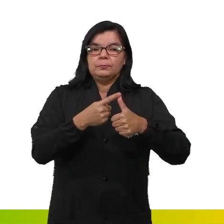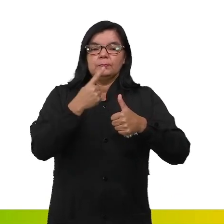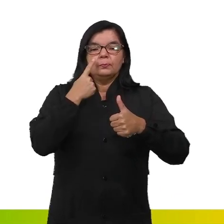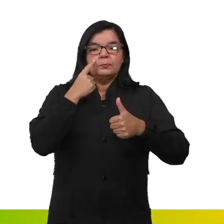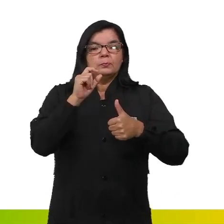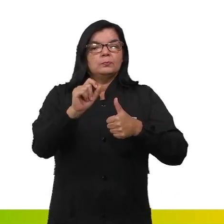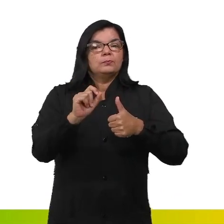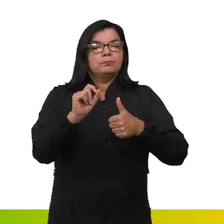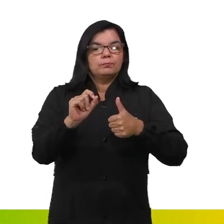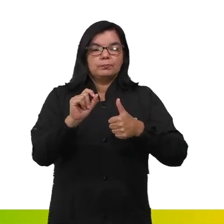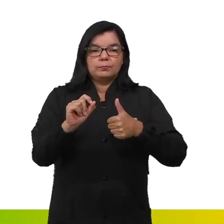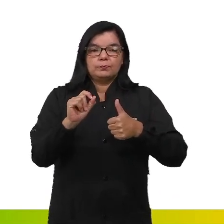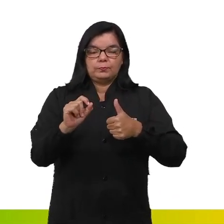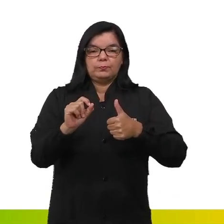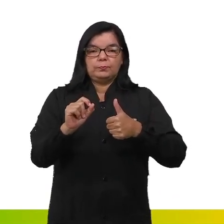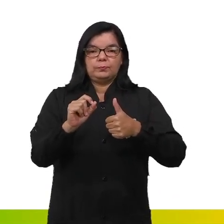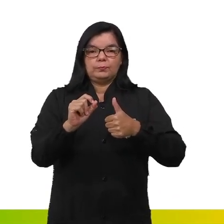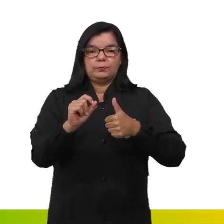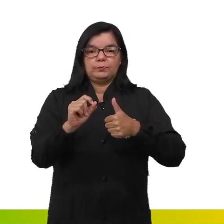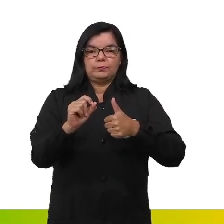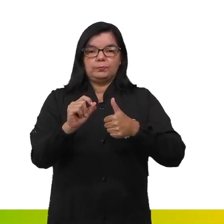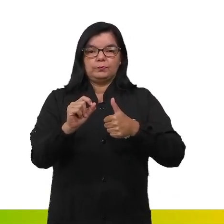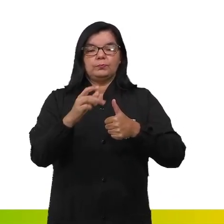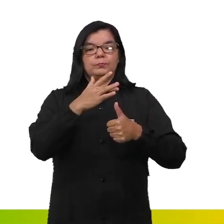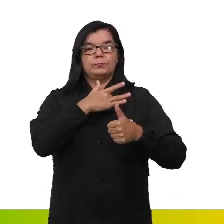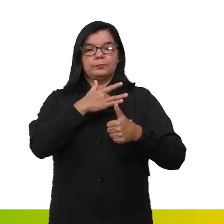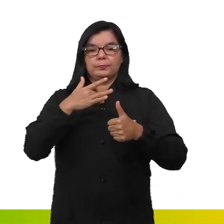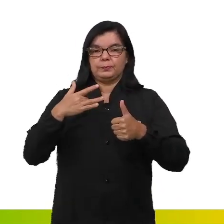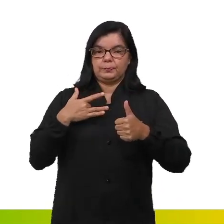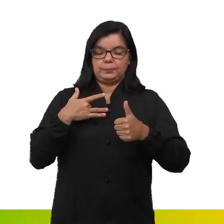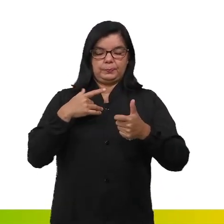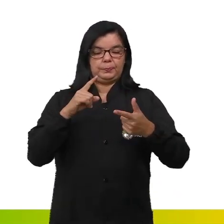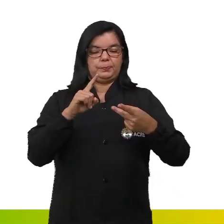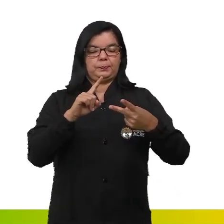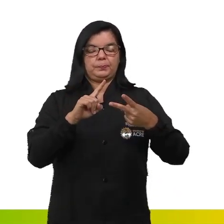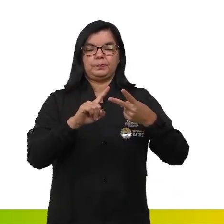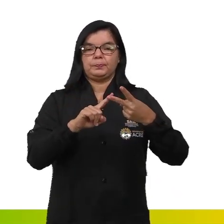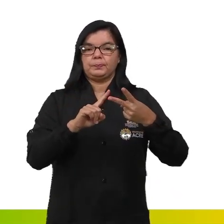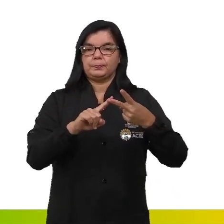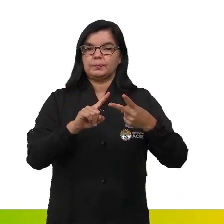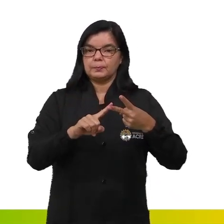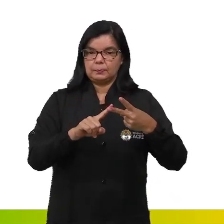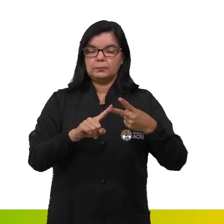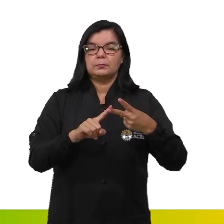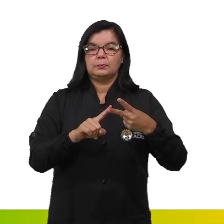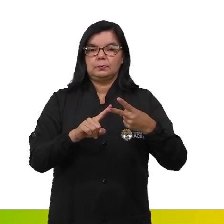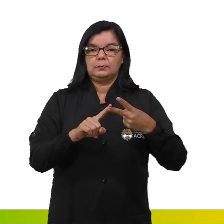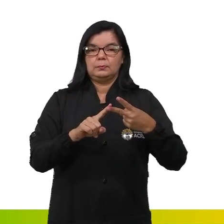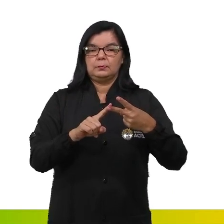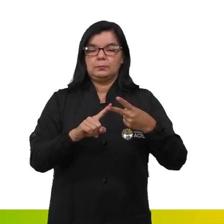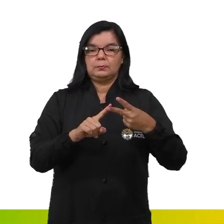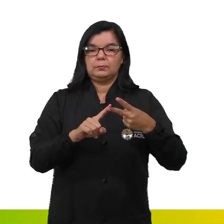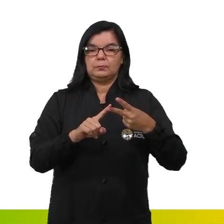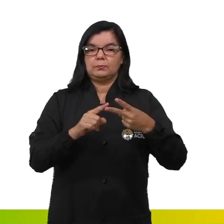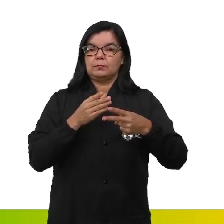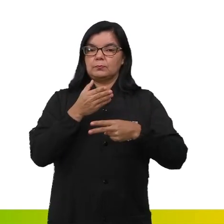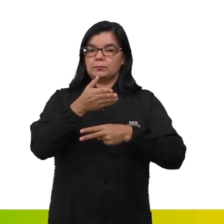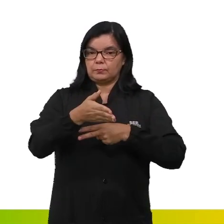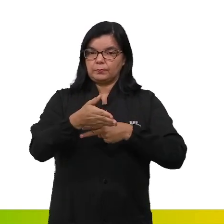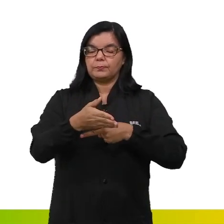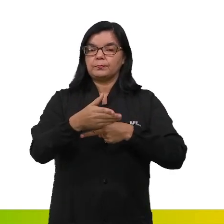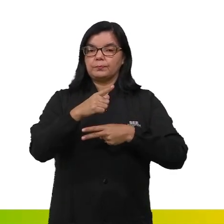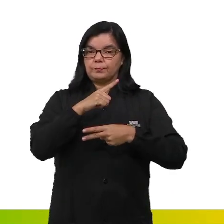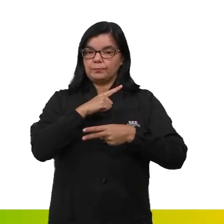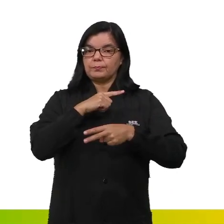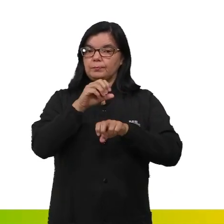levar em consideração os índices aí de saúde, ele também vai levar em consideração o acesso e a